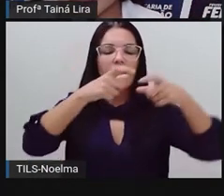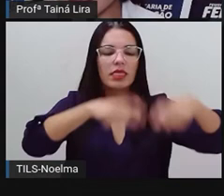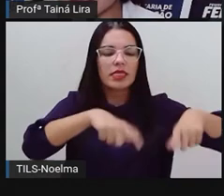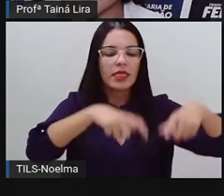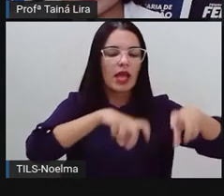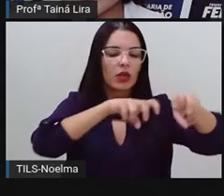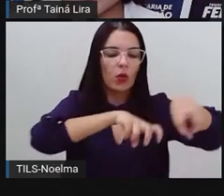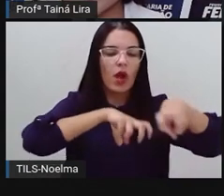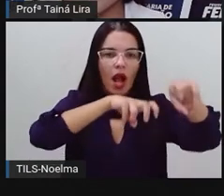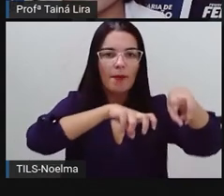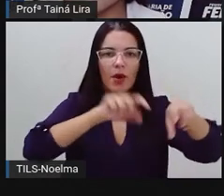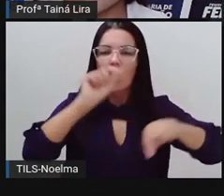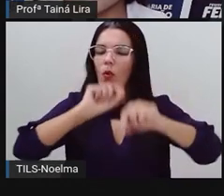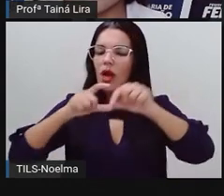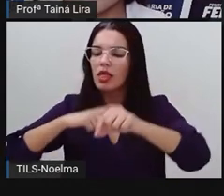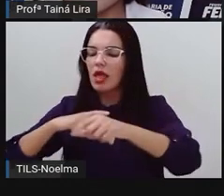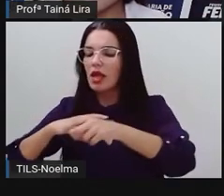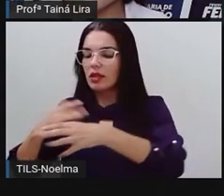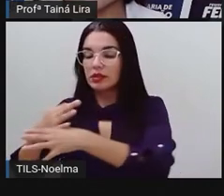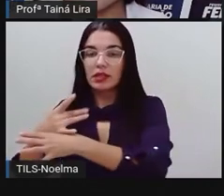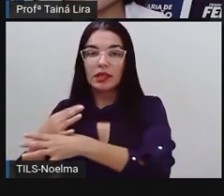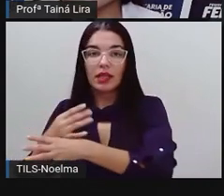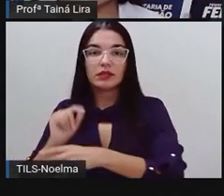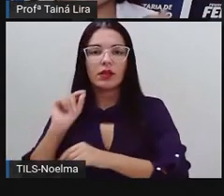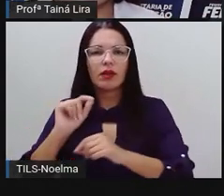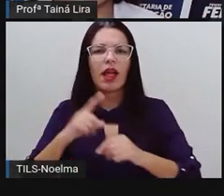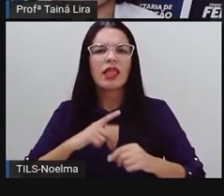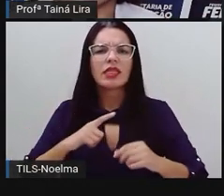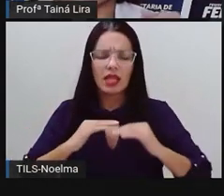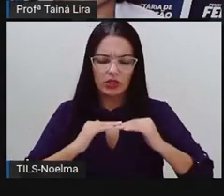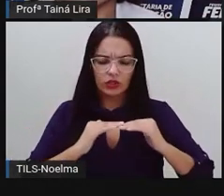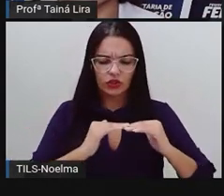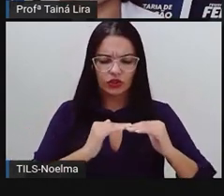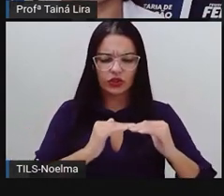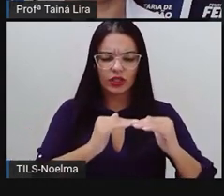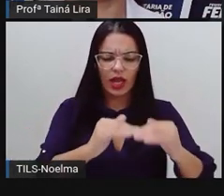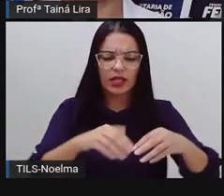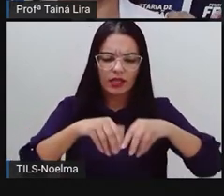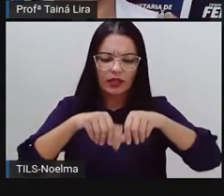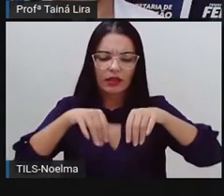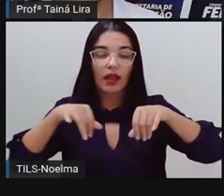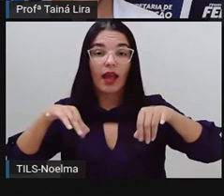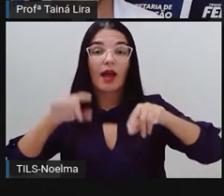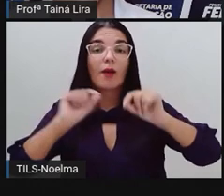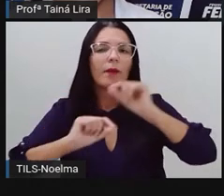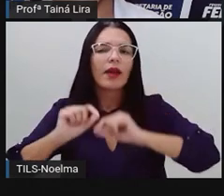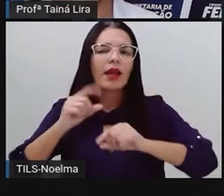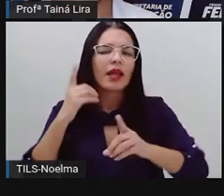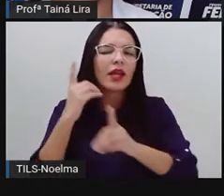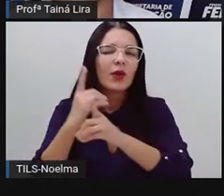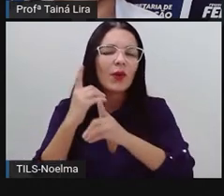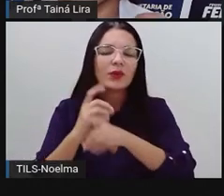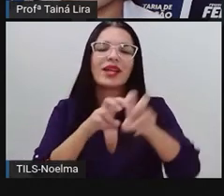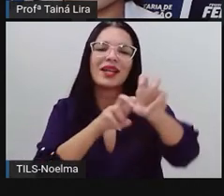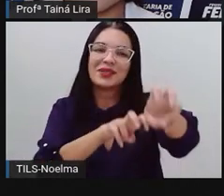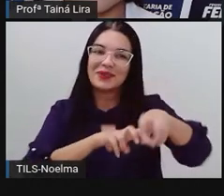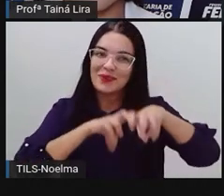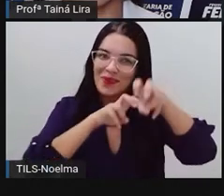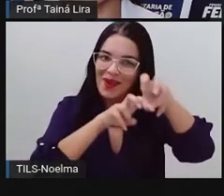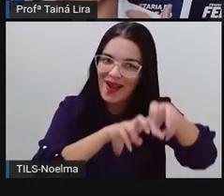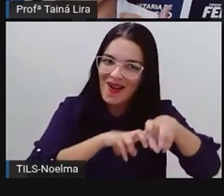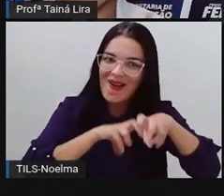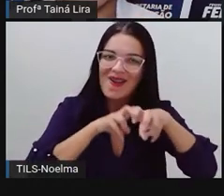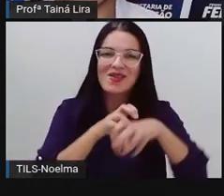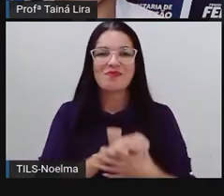cidade Então olha lá estradas de terra geralmente a gente encontra no campo não